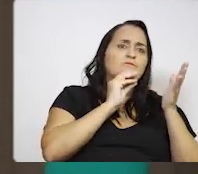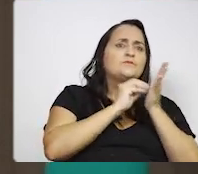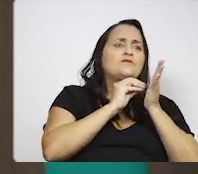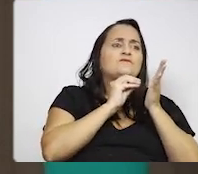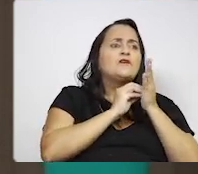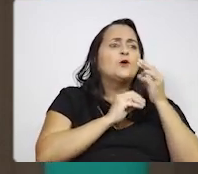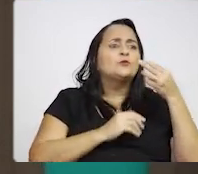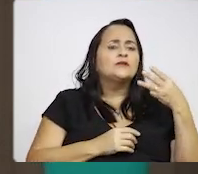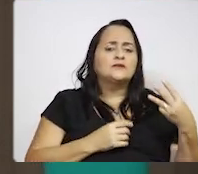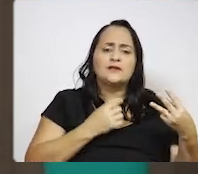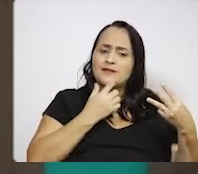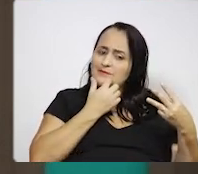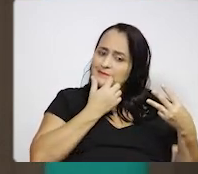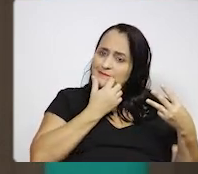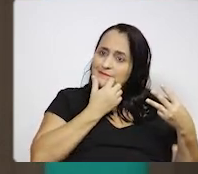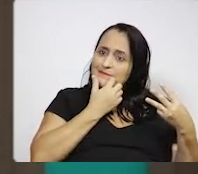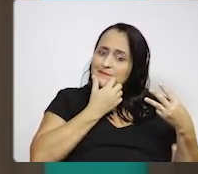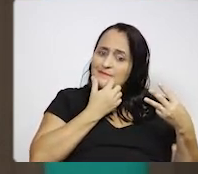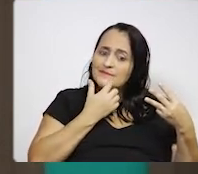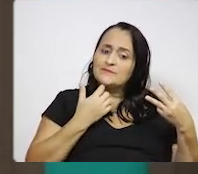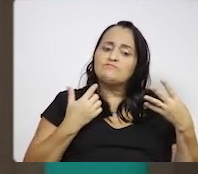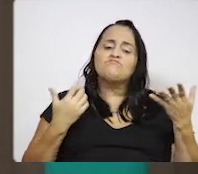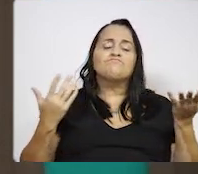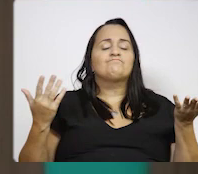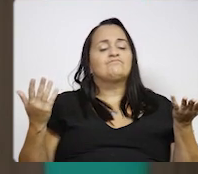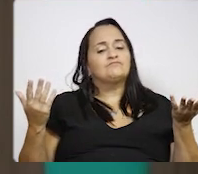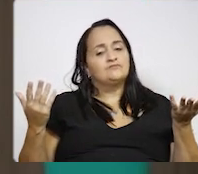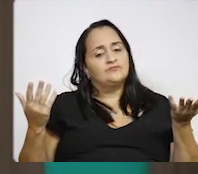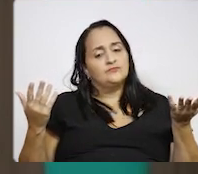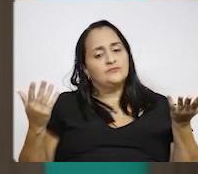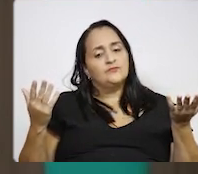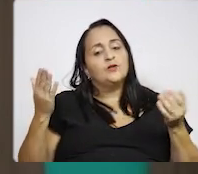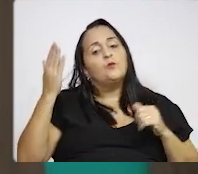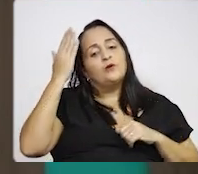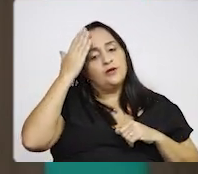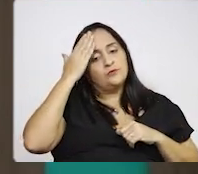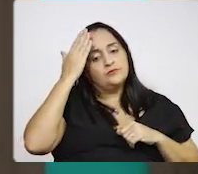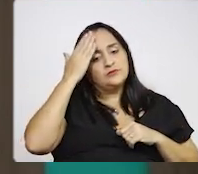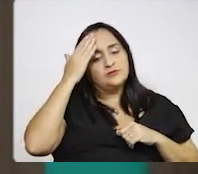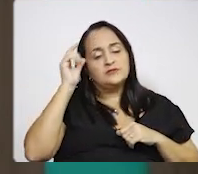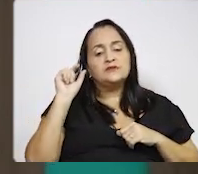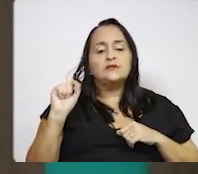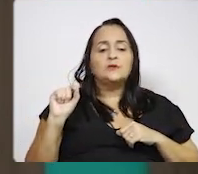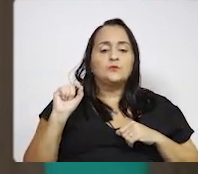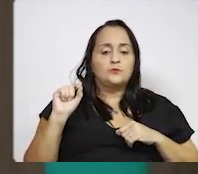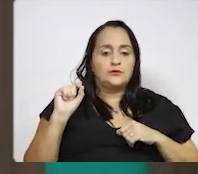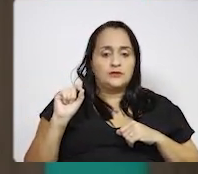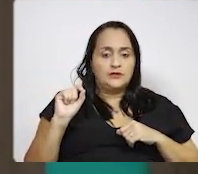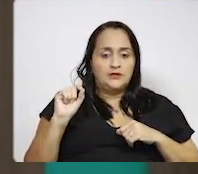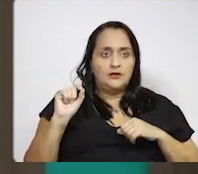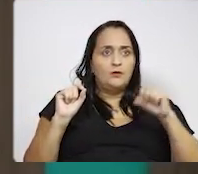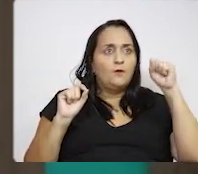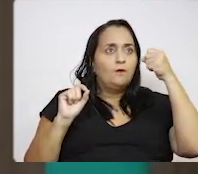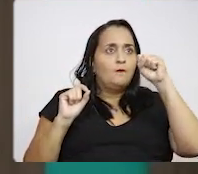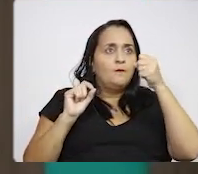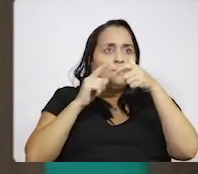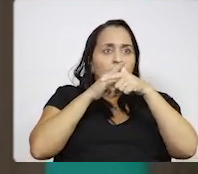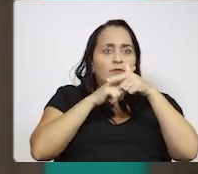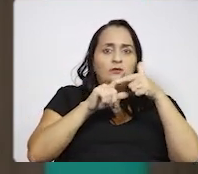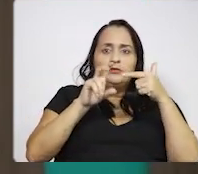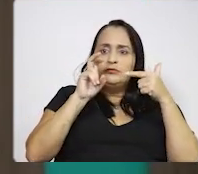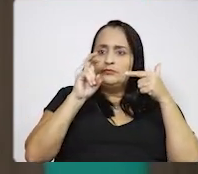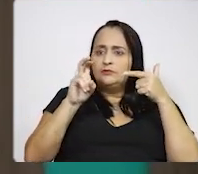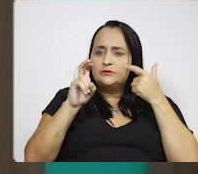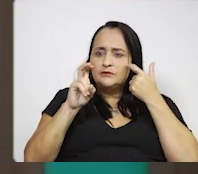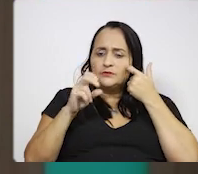3. Eu nem preciso ir à frente na conta. Eu sei que essa fração aqui, já que o meu resultado